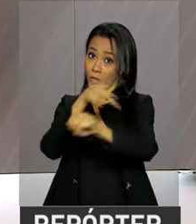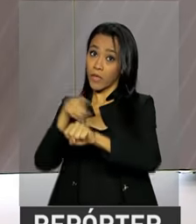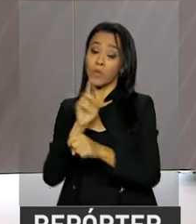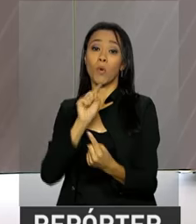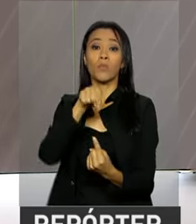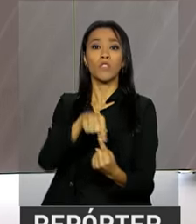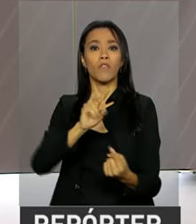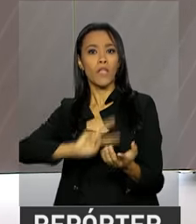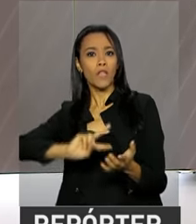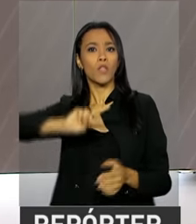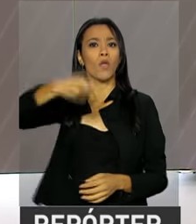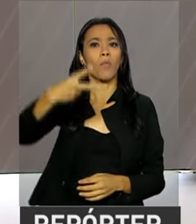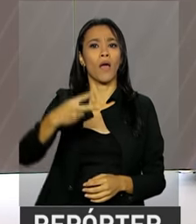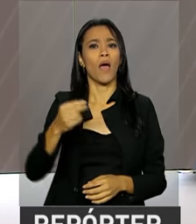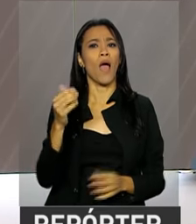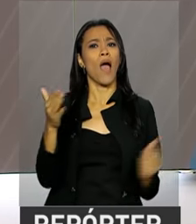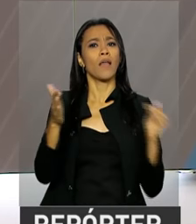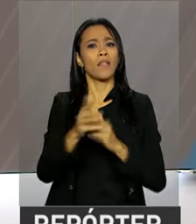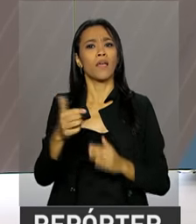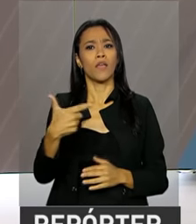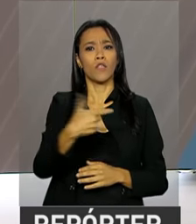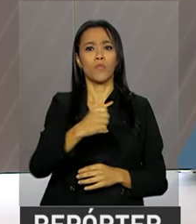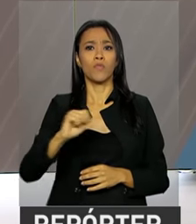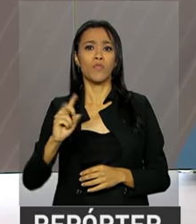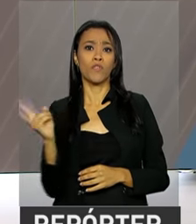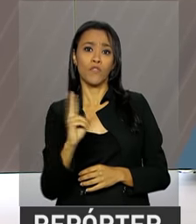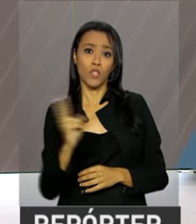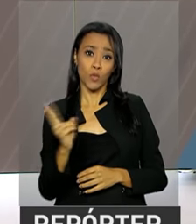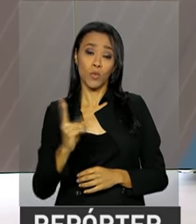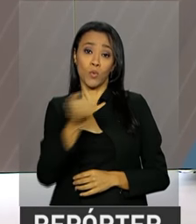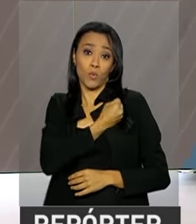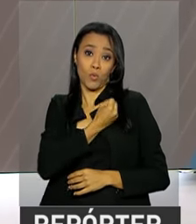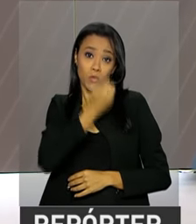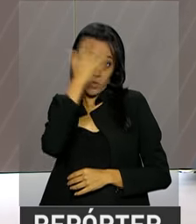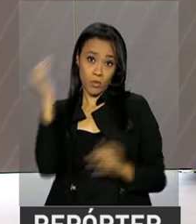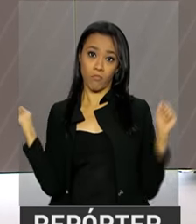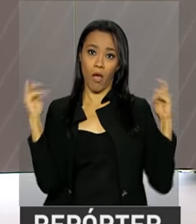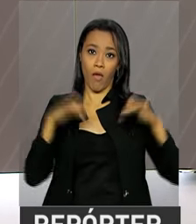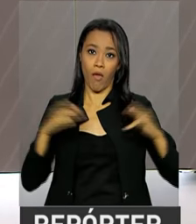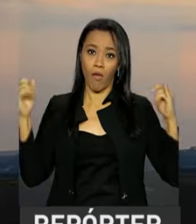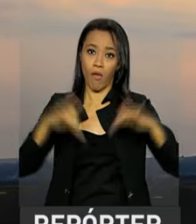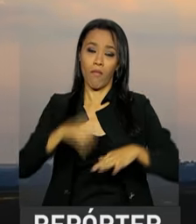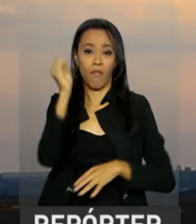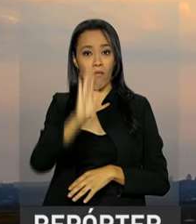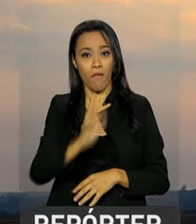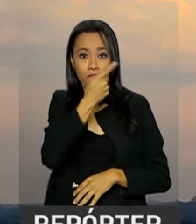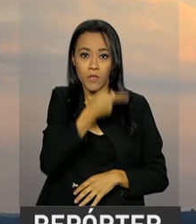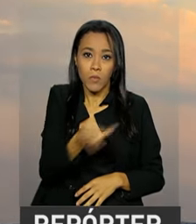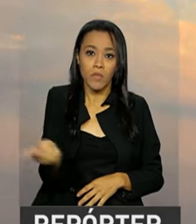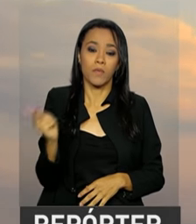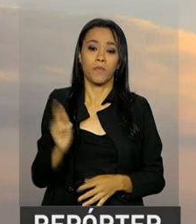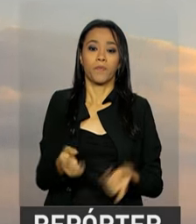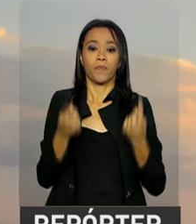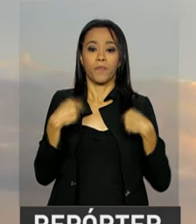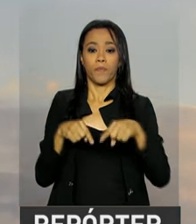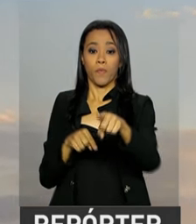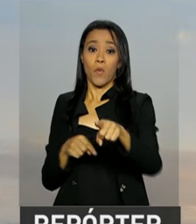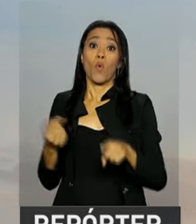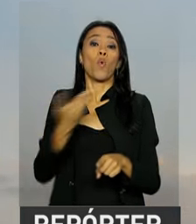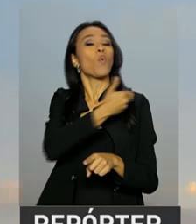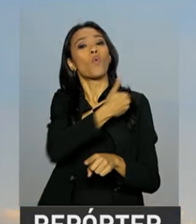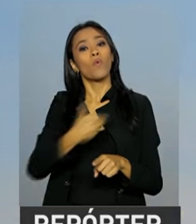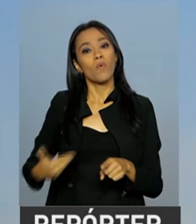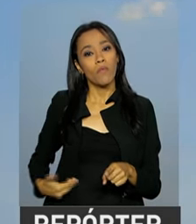até 2022 o número de estrangeiros que visitam o Brasil. O governo vai permitir que